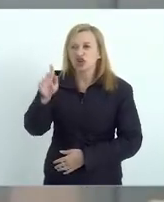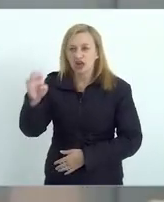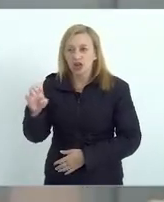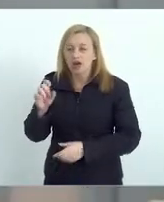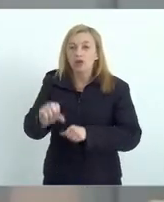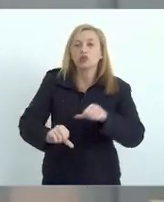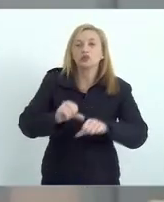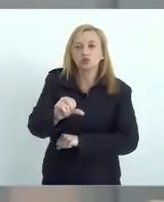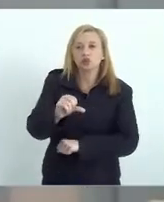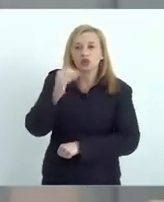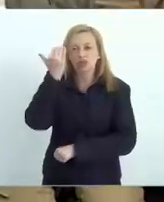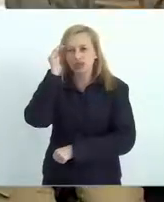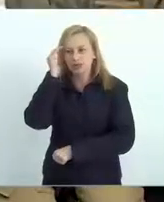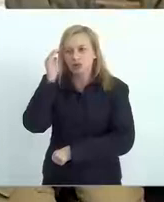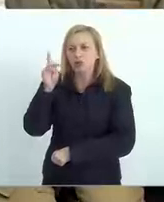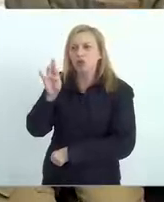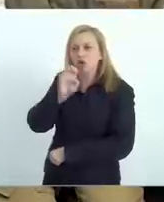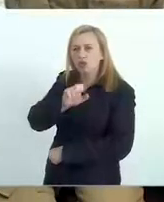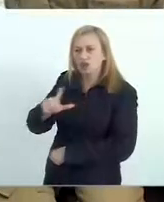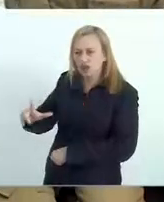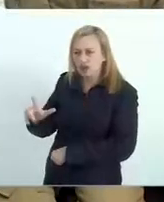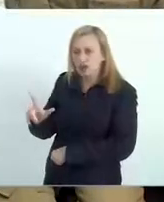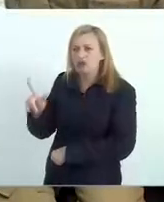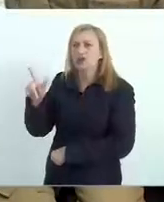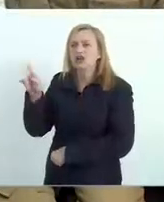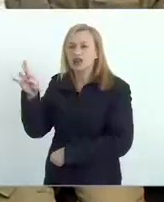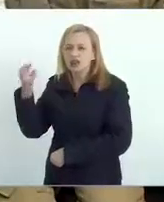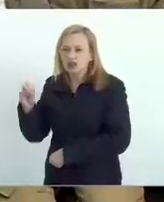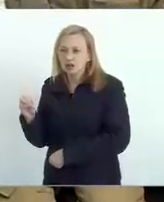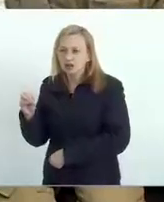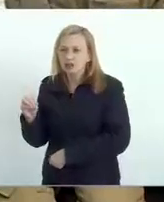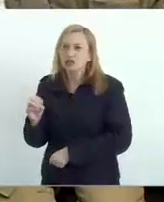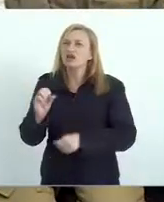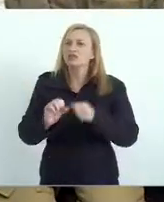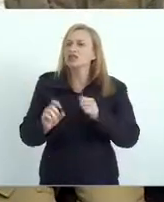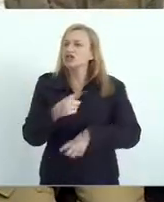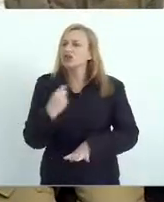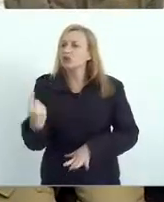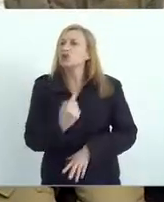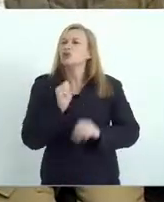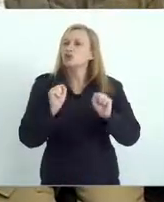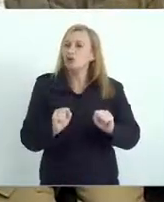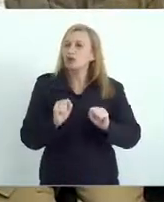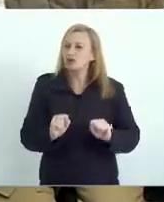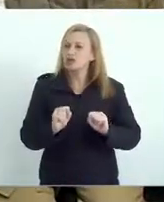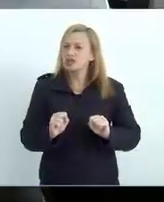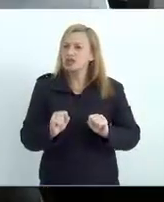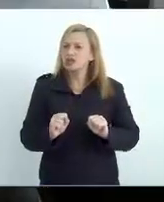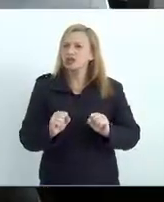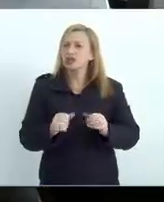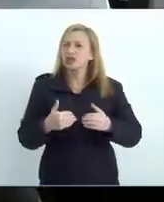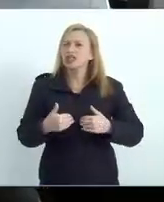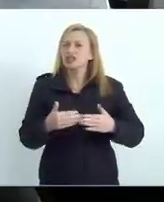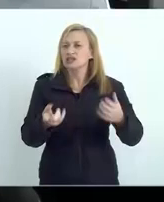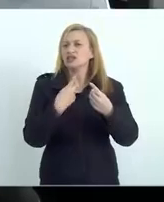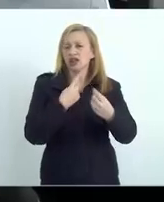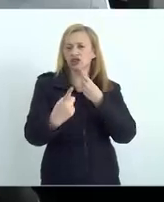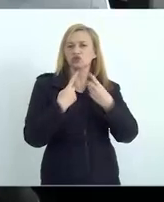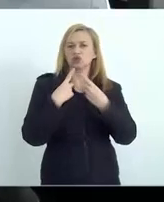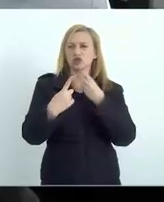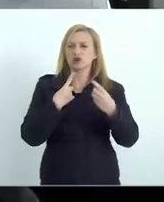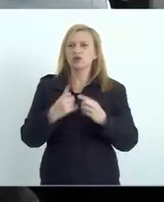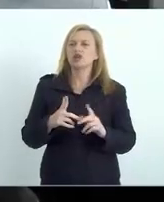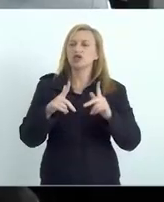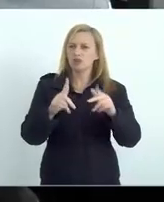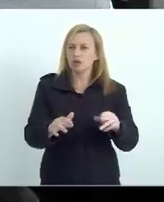mudou entendimento colônia Leandro mudou o entendimento fazendo com que a gente possa abrir a porta para discutir E aí a